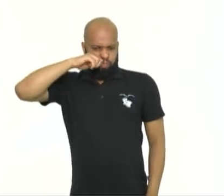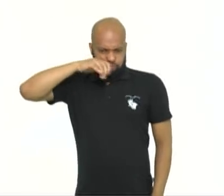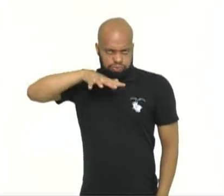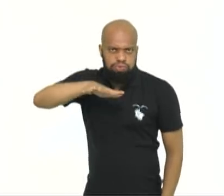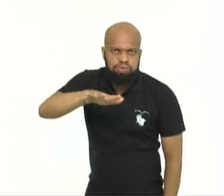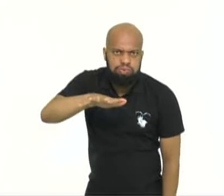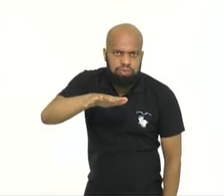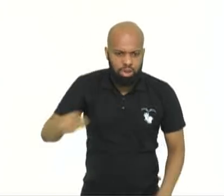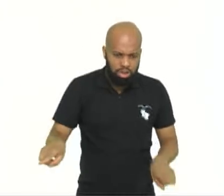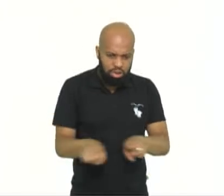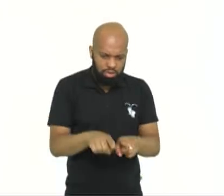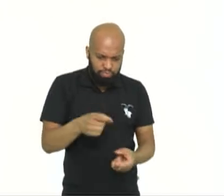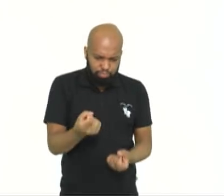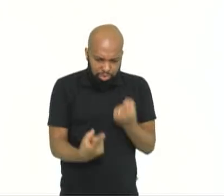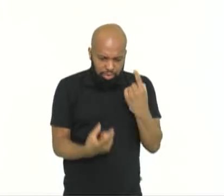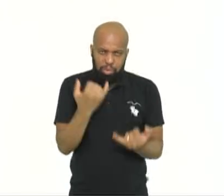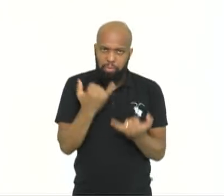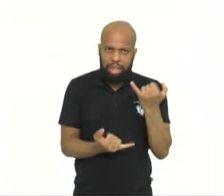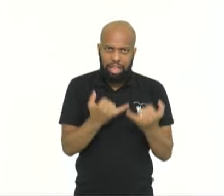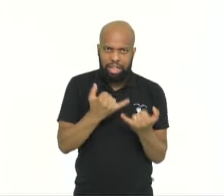nem pipoca, se